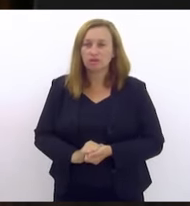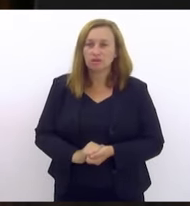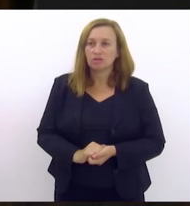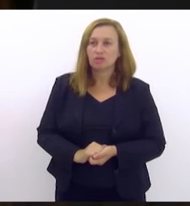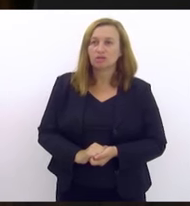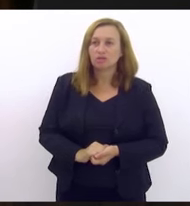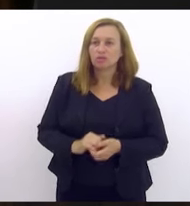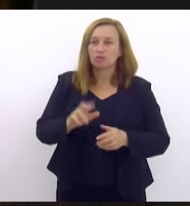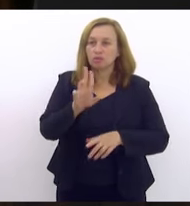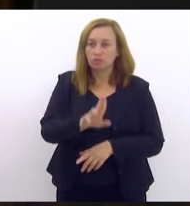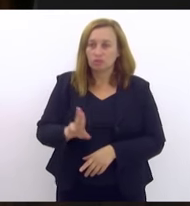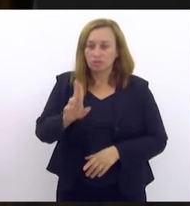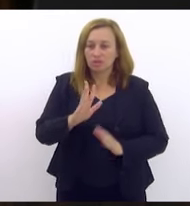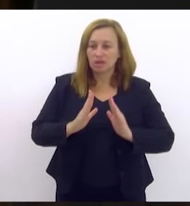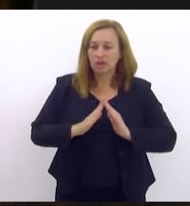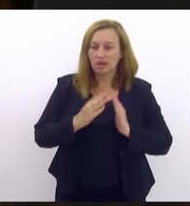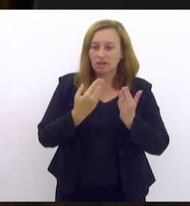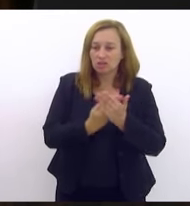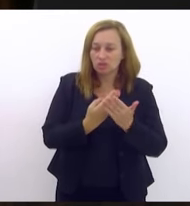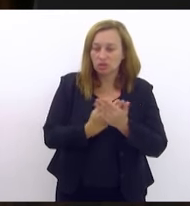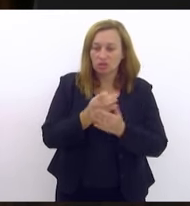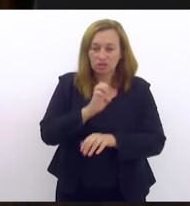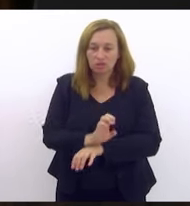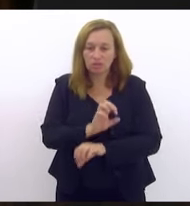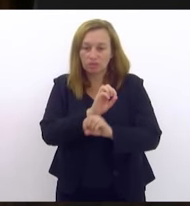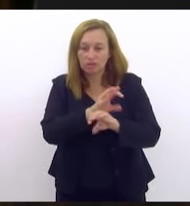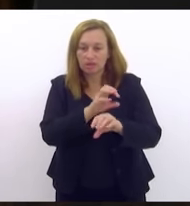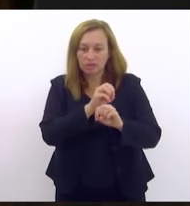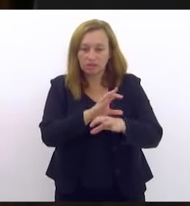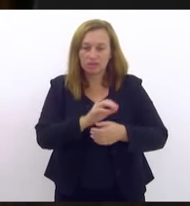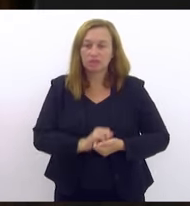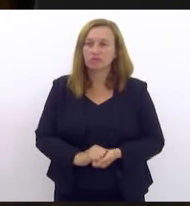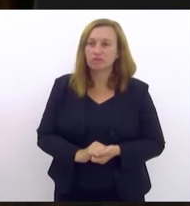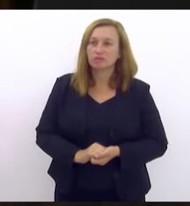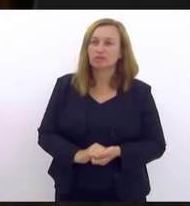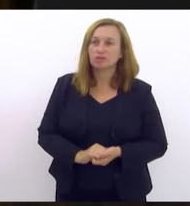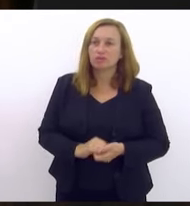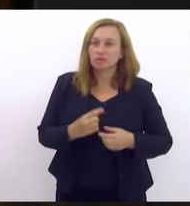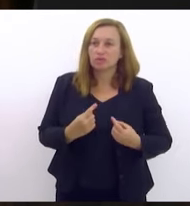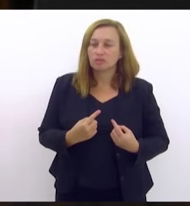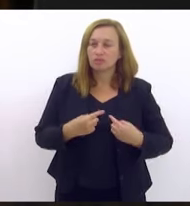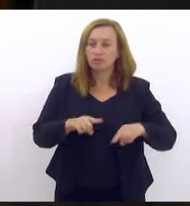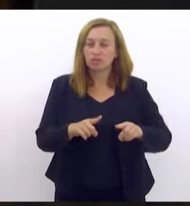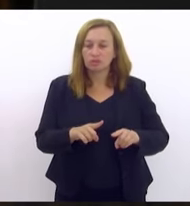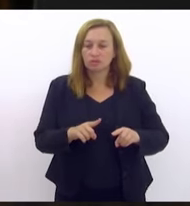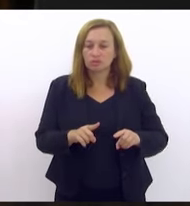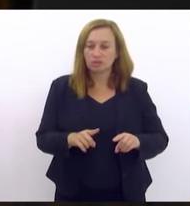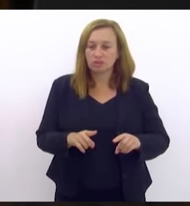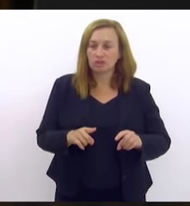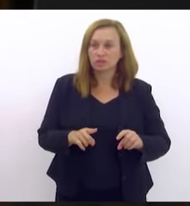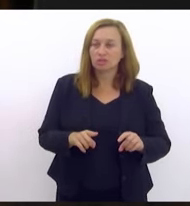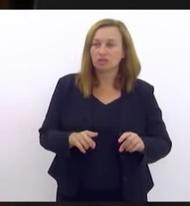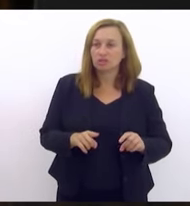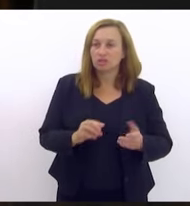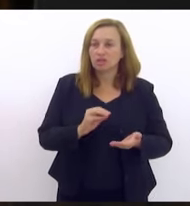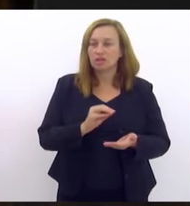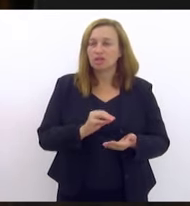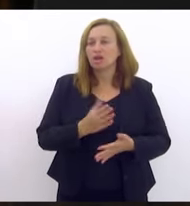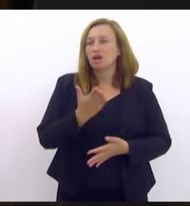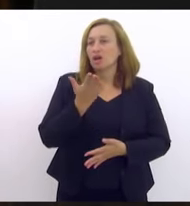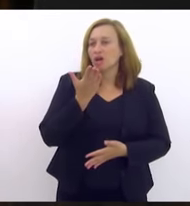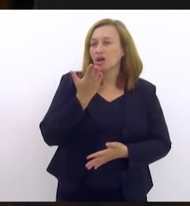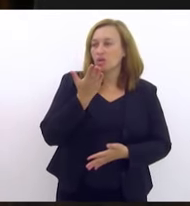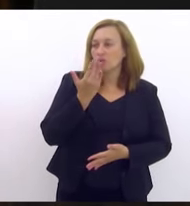das escolas da rede pública estadual de ensino no combate à insegurança alimentar e nutricional no Estado do Rio de